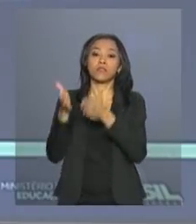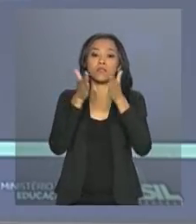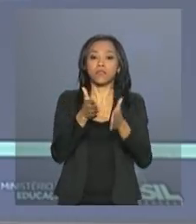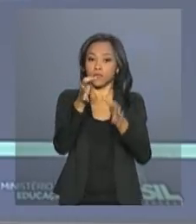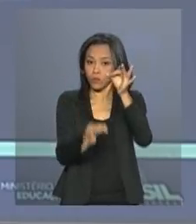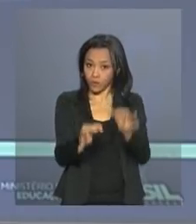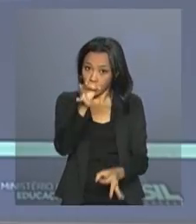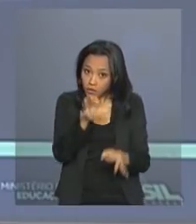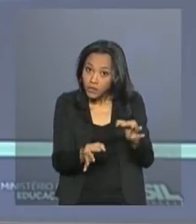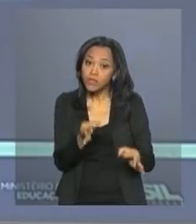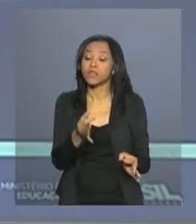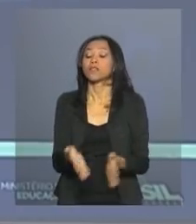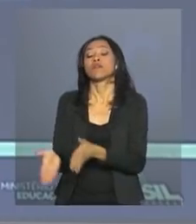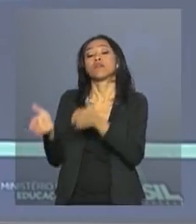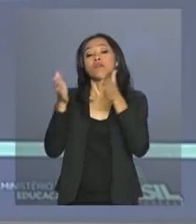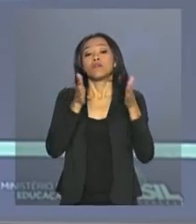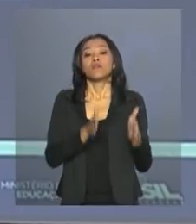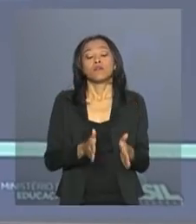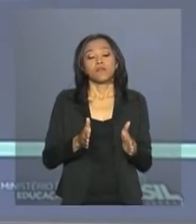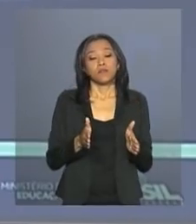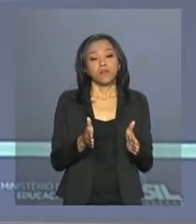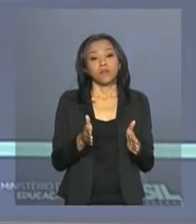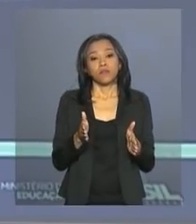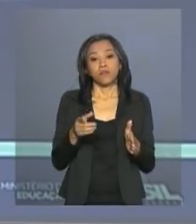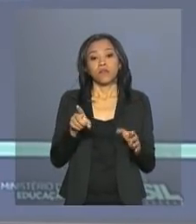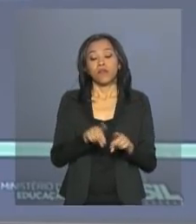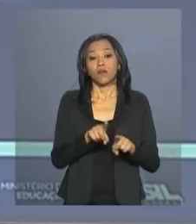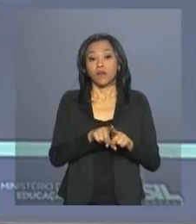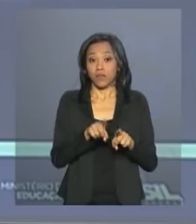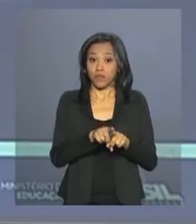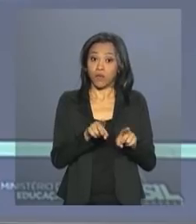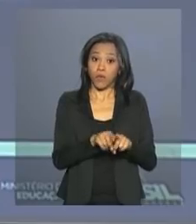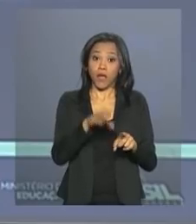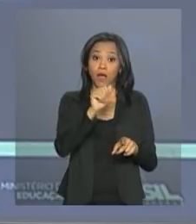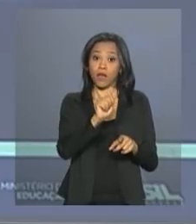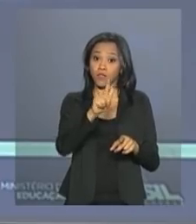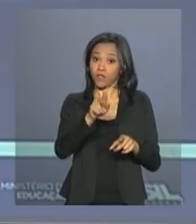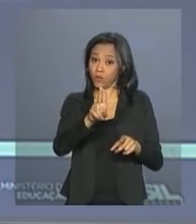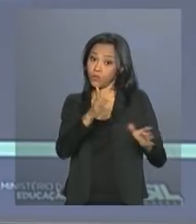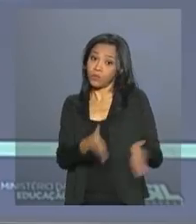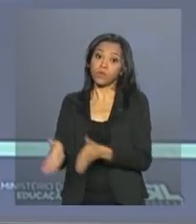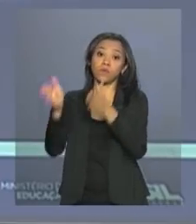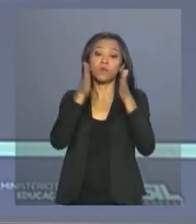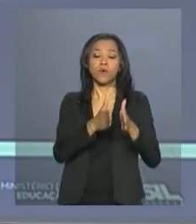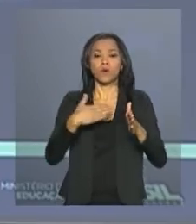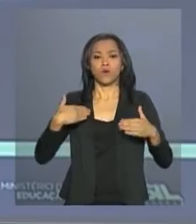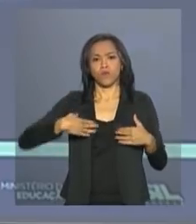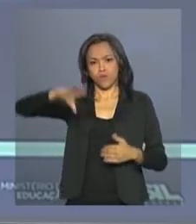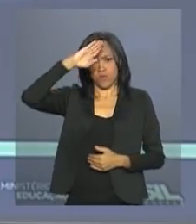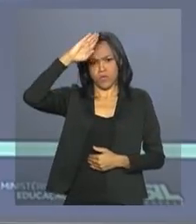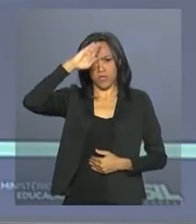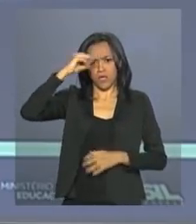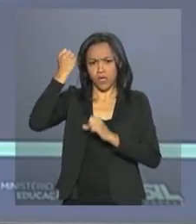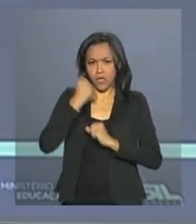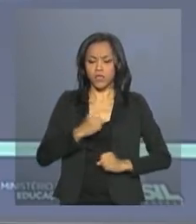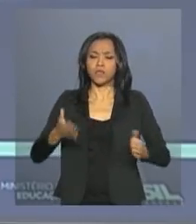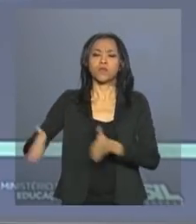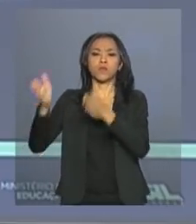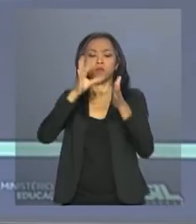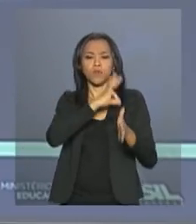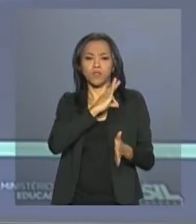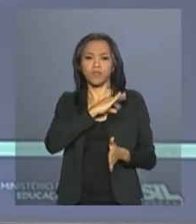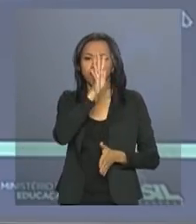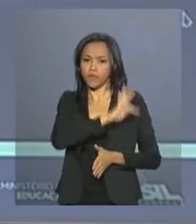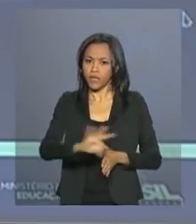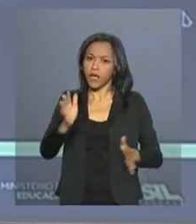a advocacia-geral da união todo o exército brasileiro a polícia militar a polícia federal ea